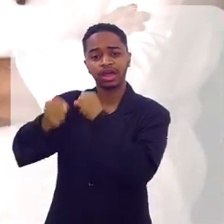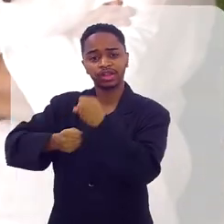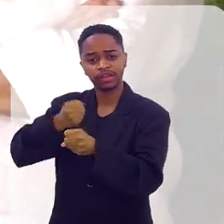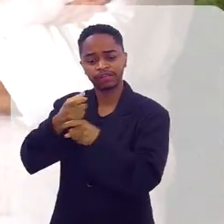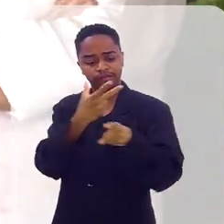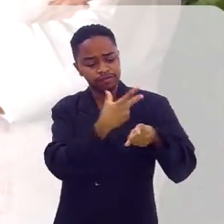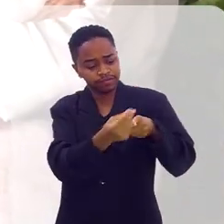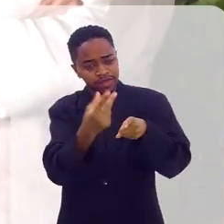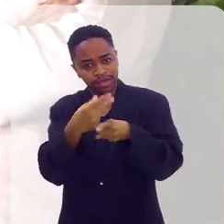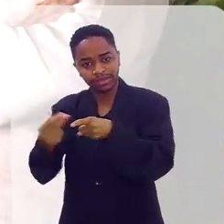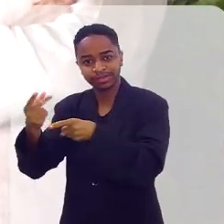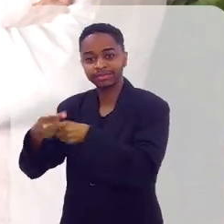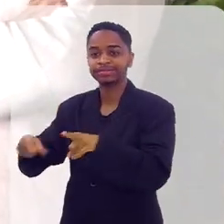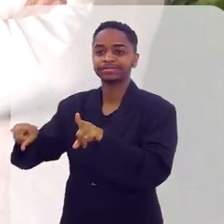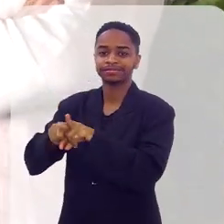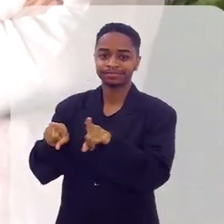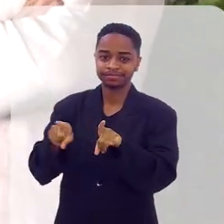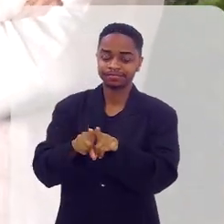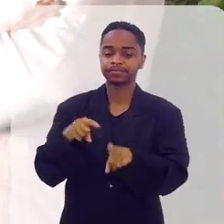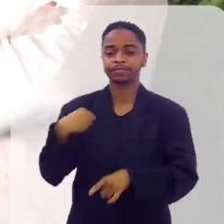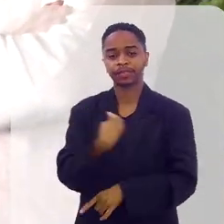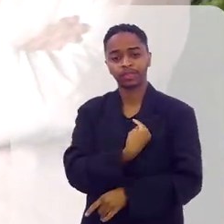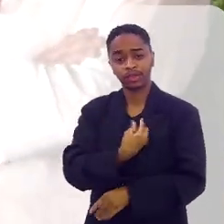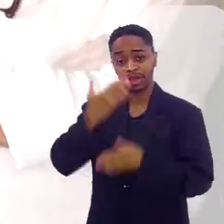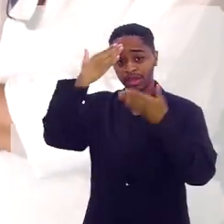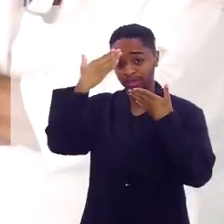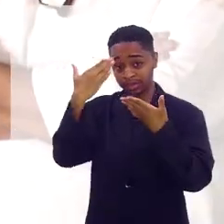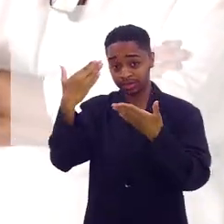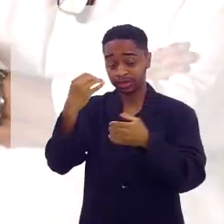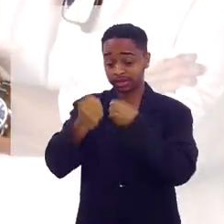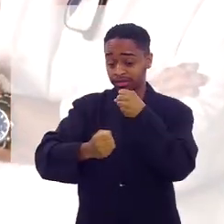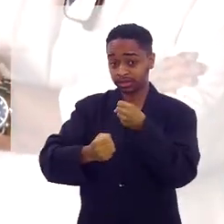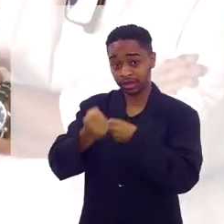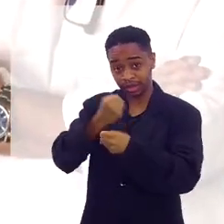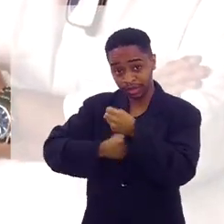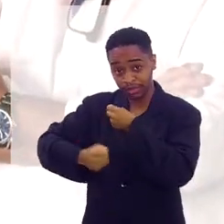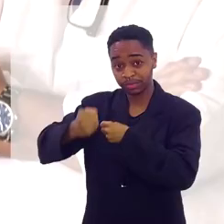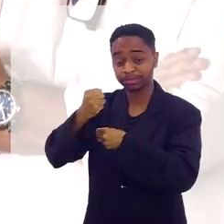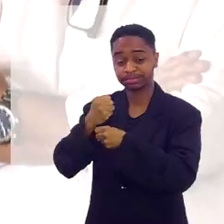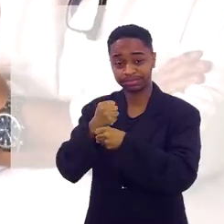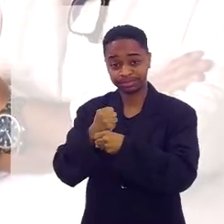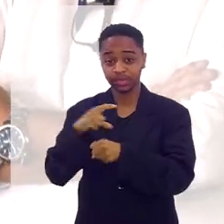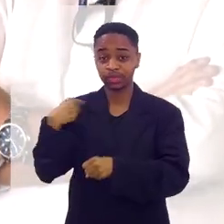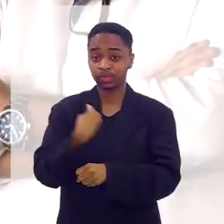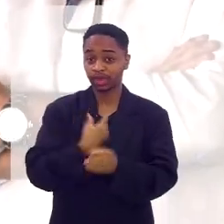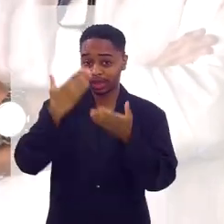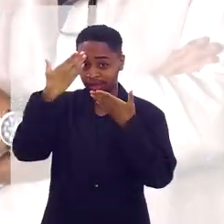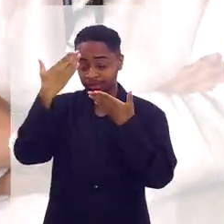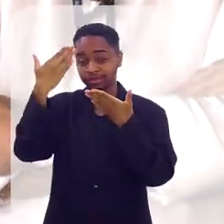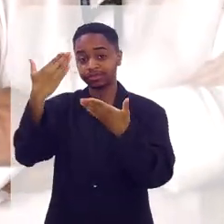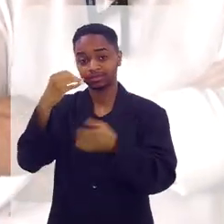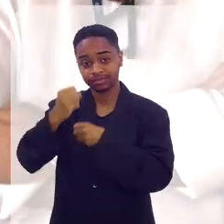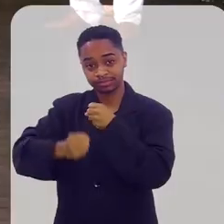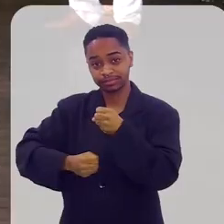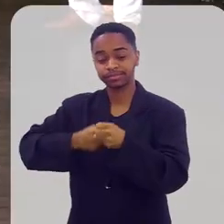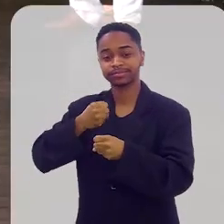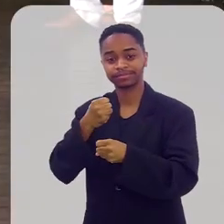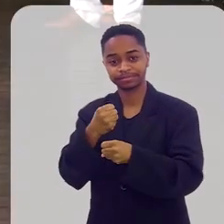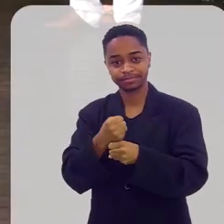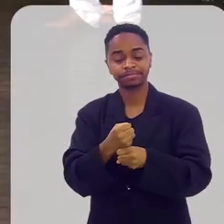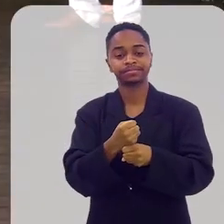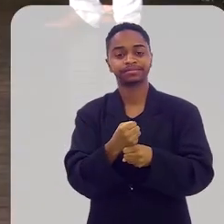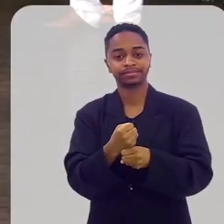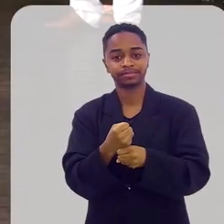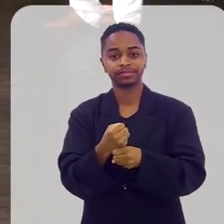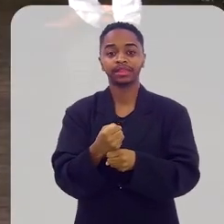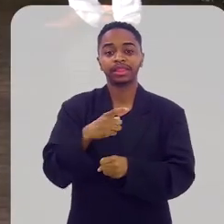ano de vitória também. Oh! Agradecemos pelo ano que foi, agradecemos pelo ano que